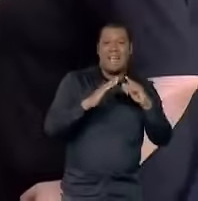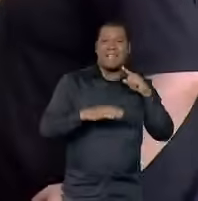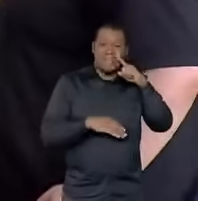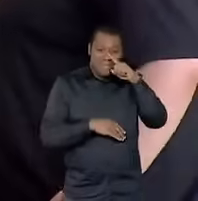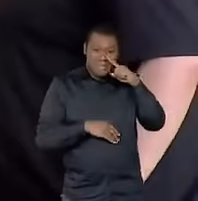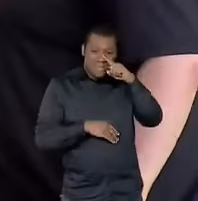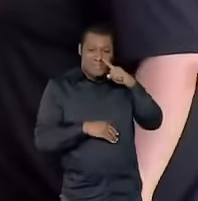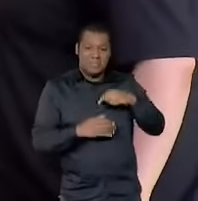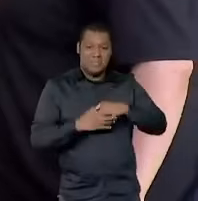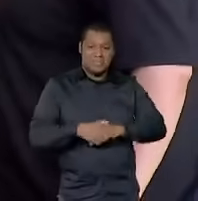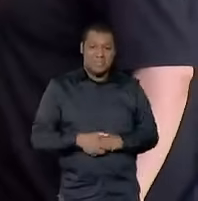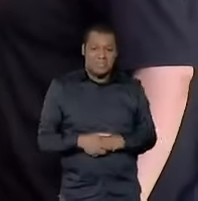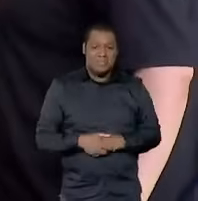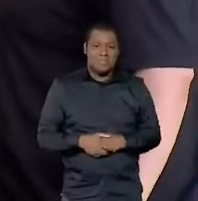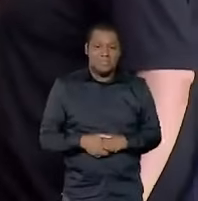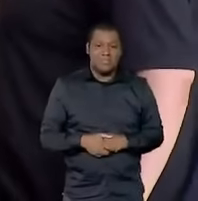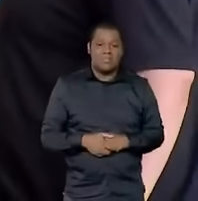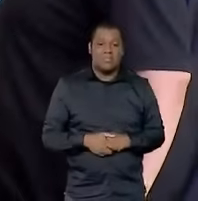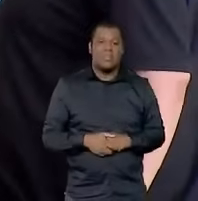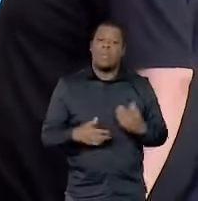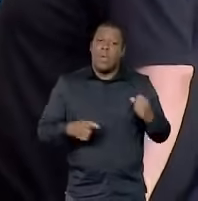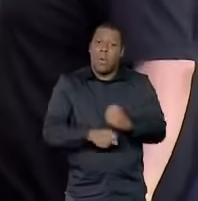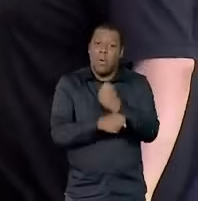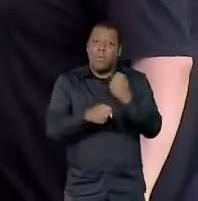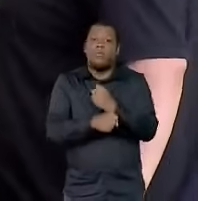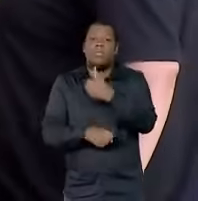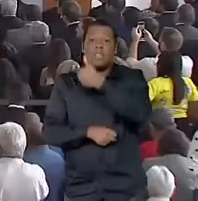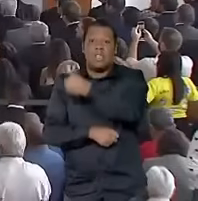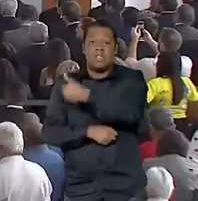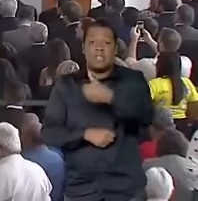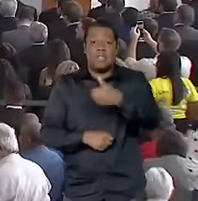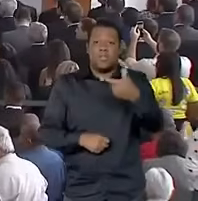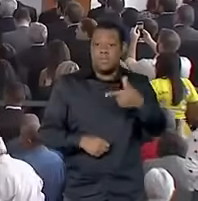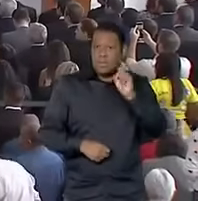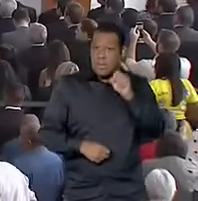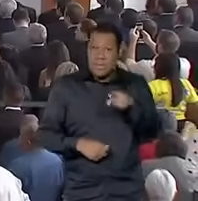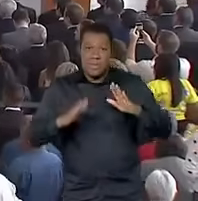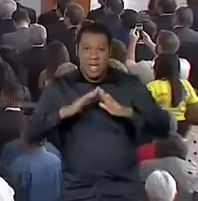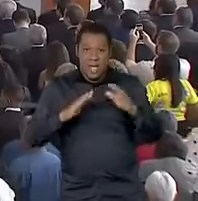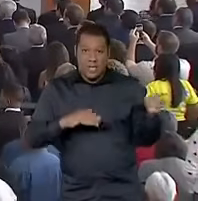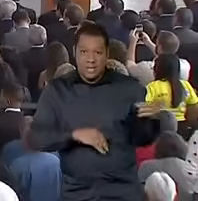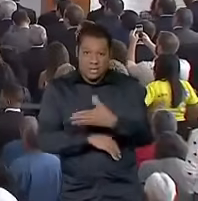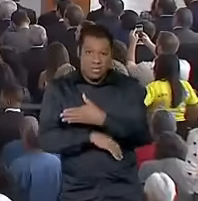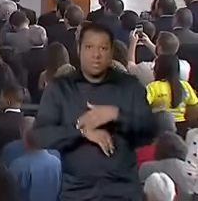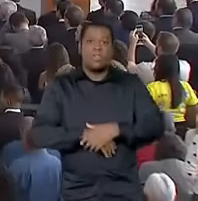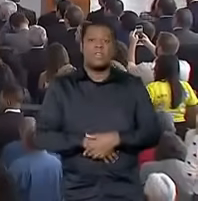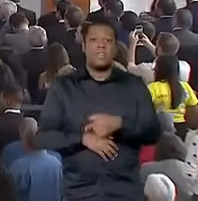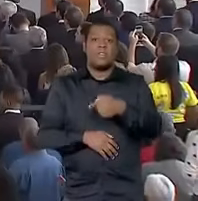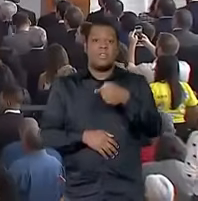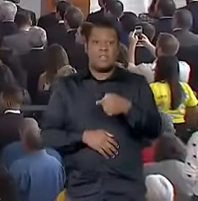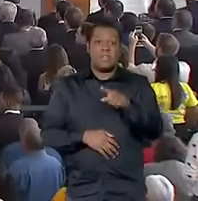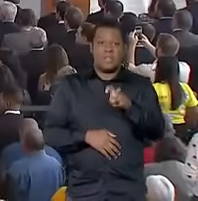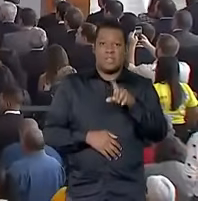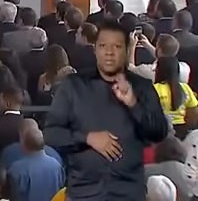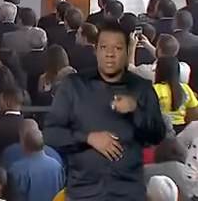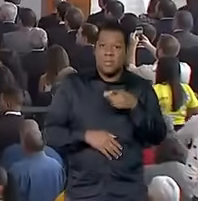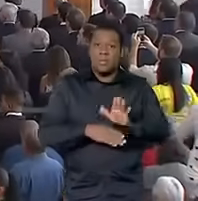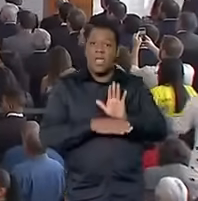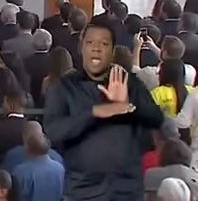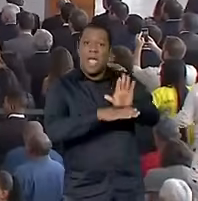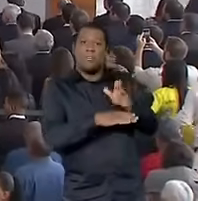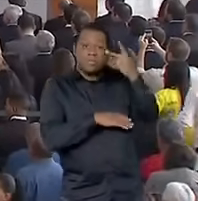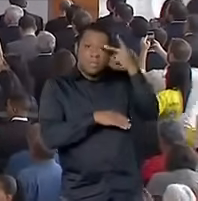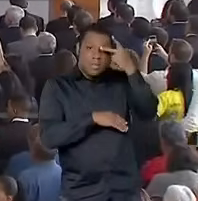Desse total de 112 mil moradias, 75 mil são para a modalidade rural e